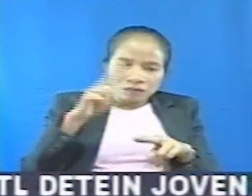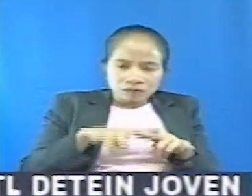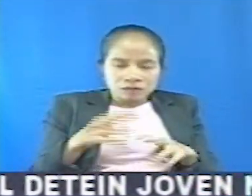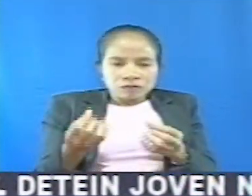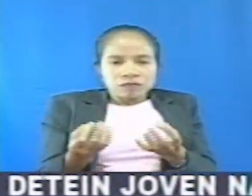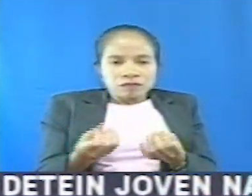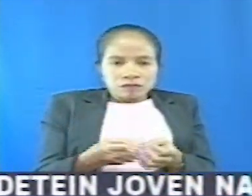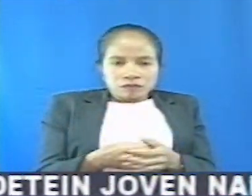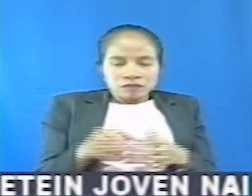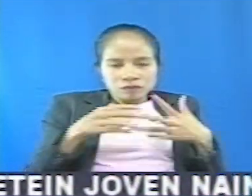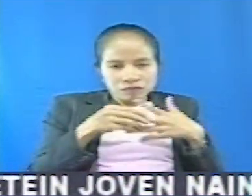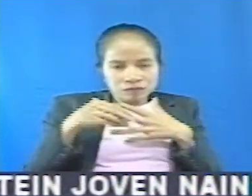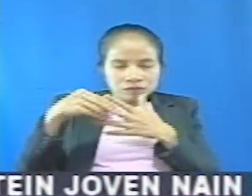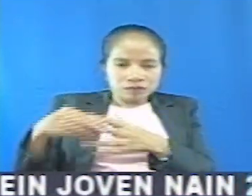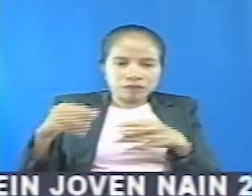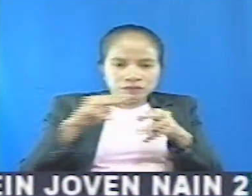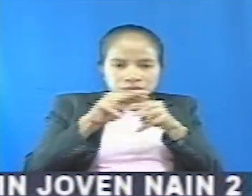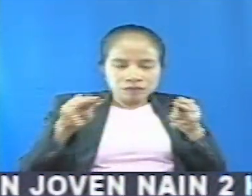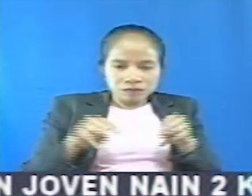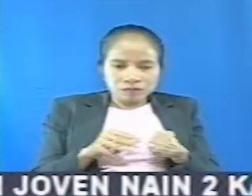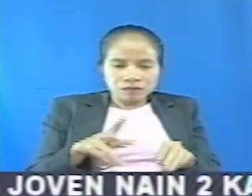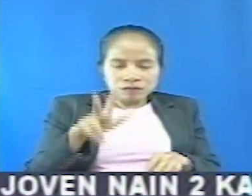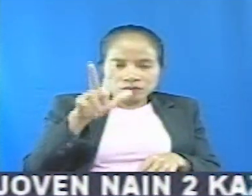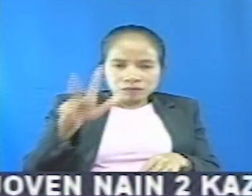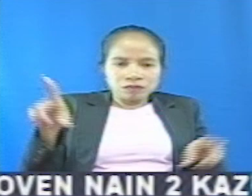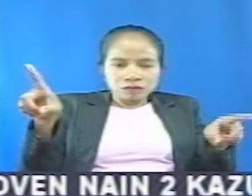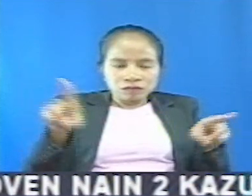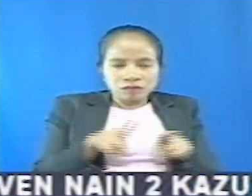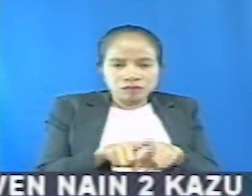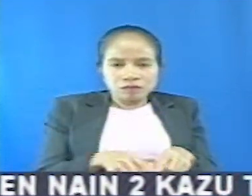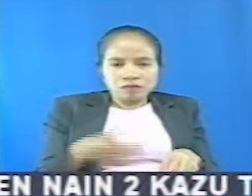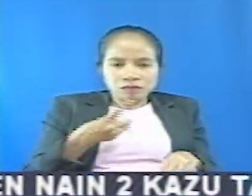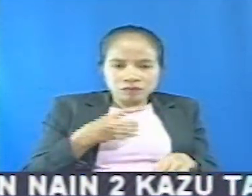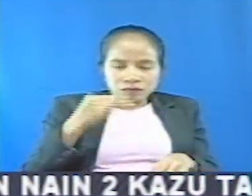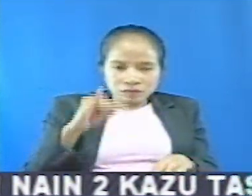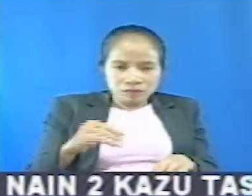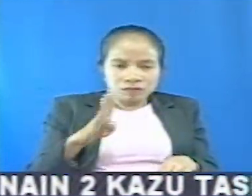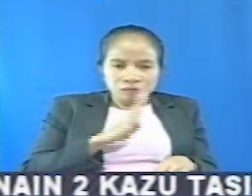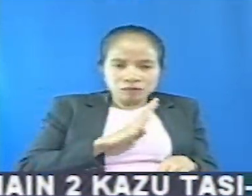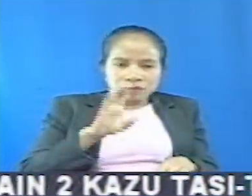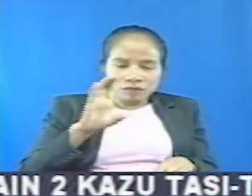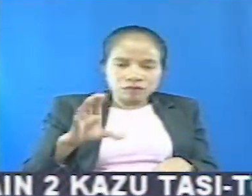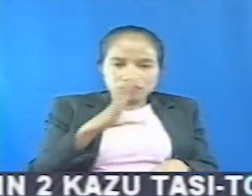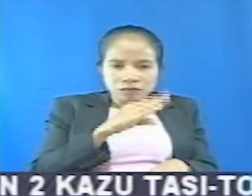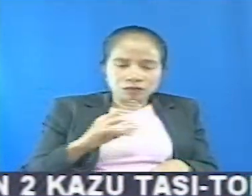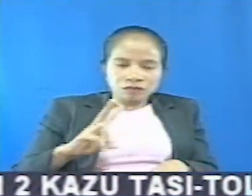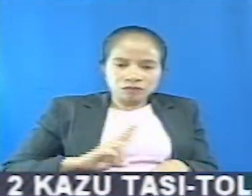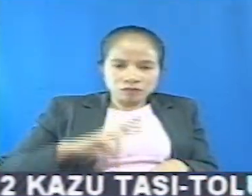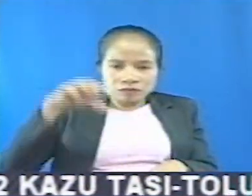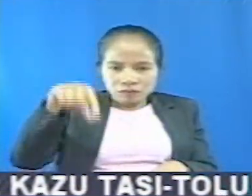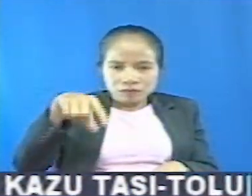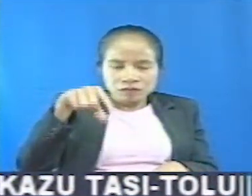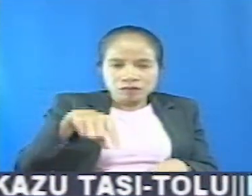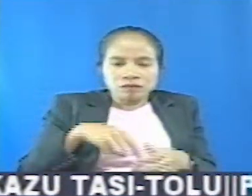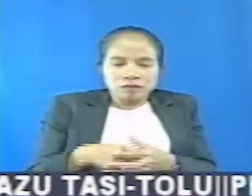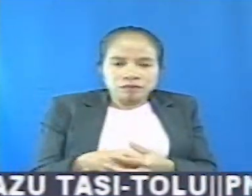macas. Liu-liu e a município tolo hanesan, dili, baucau no vikeke.